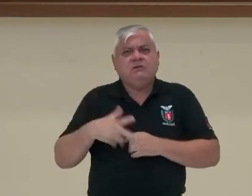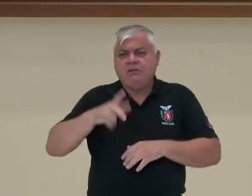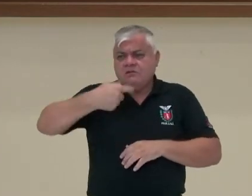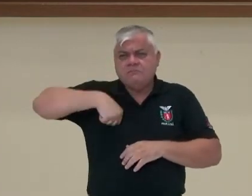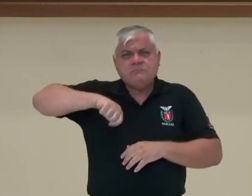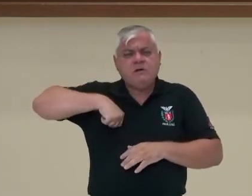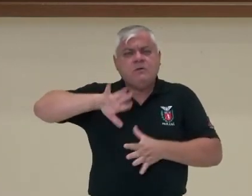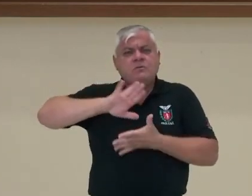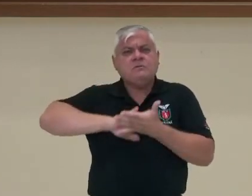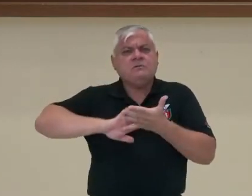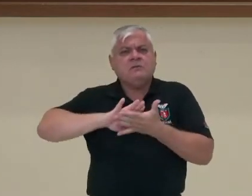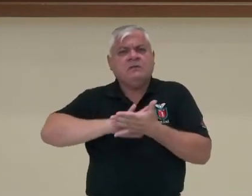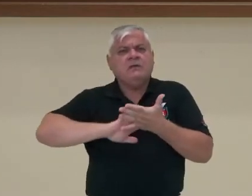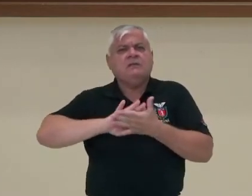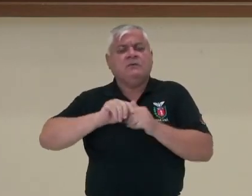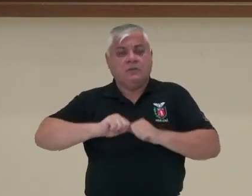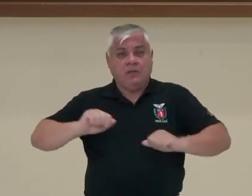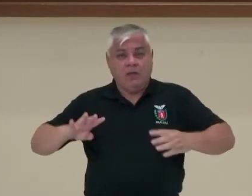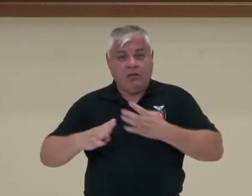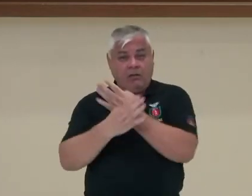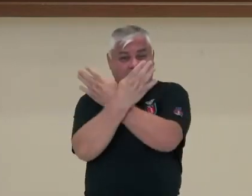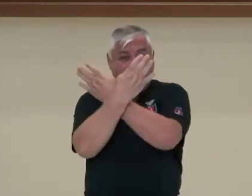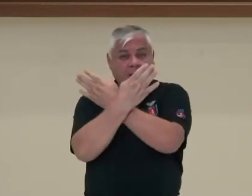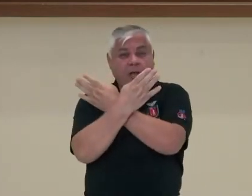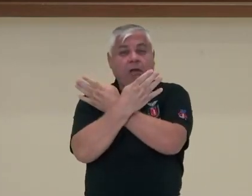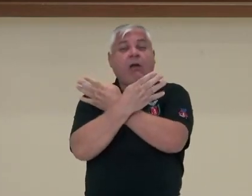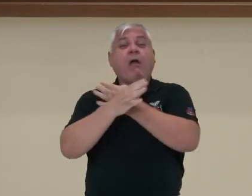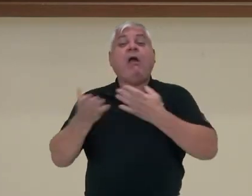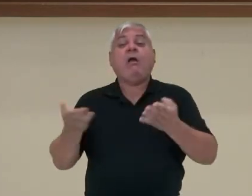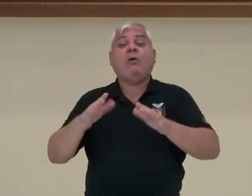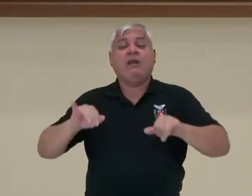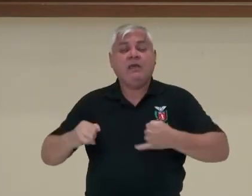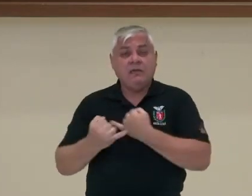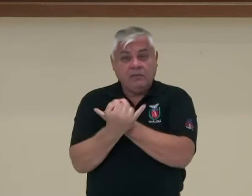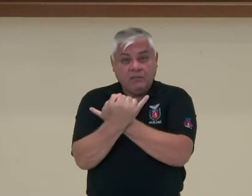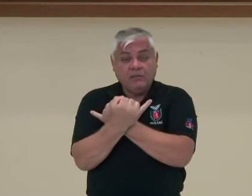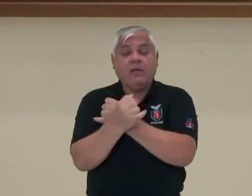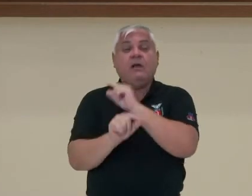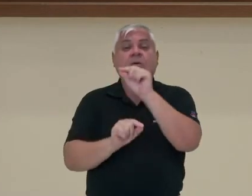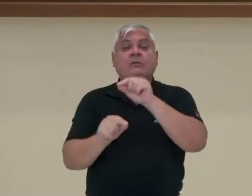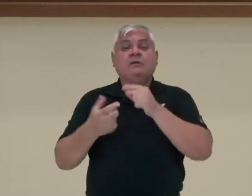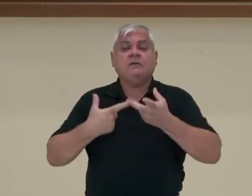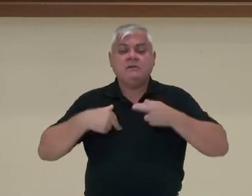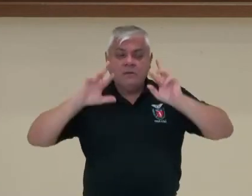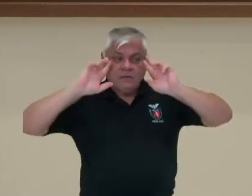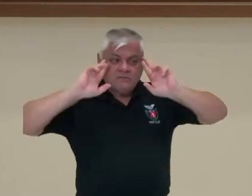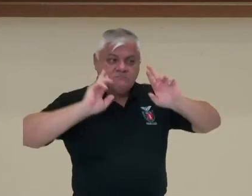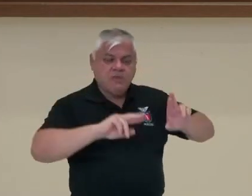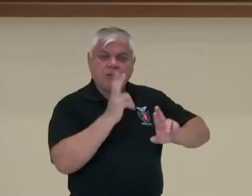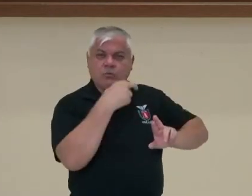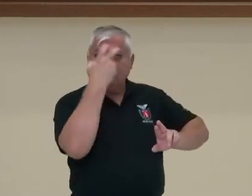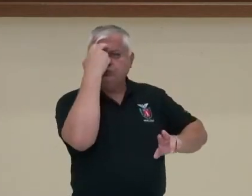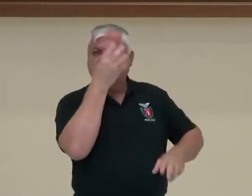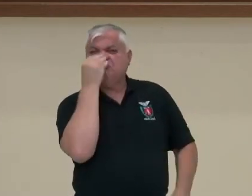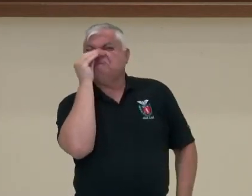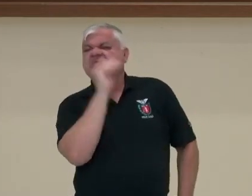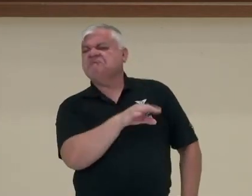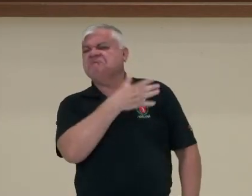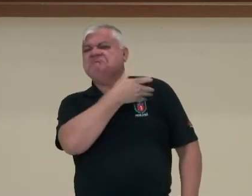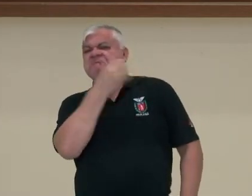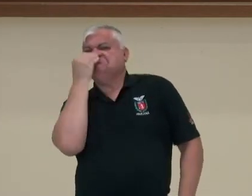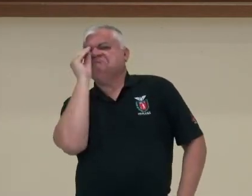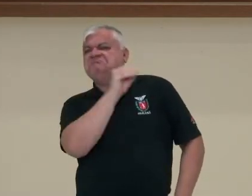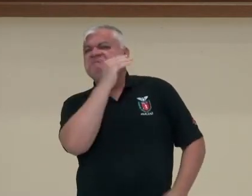isso quando falamos dos aztecas e agora dos incas. Eles não tiveram nenhum respeito pela cultura, né, por tudo que